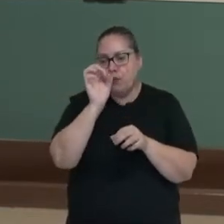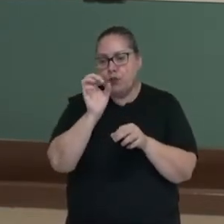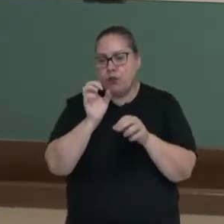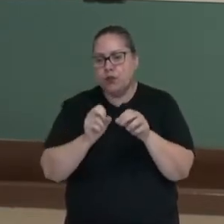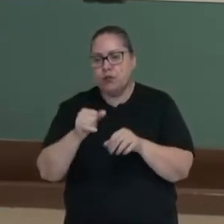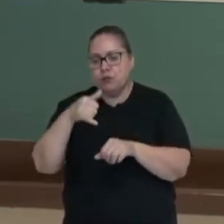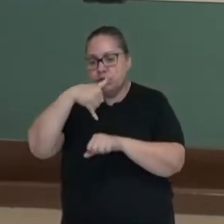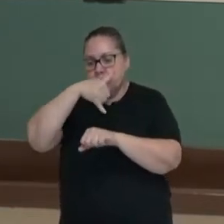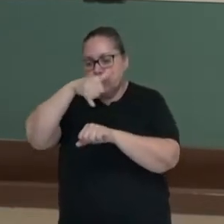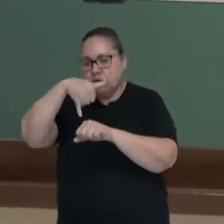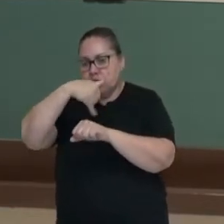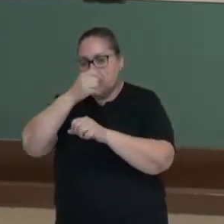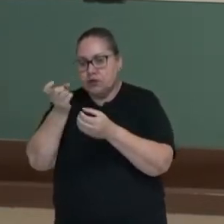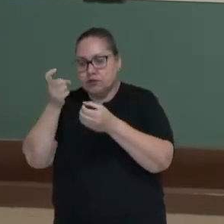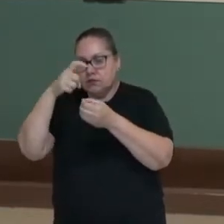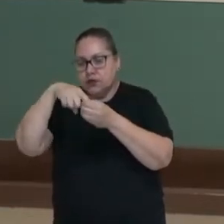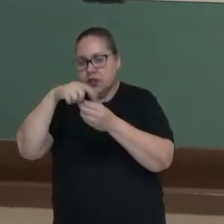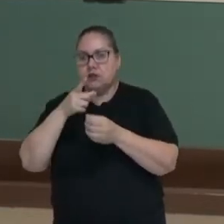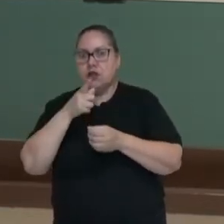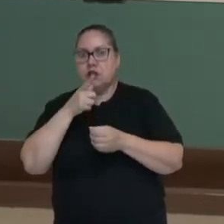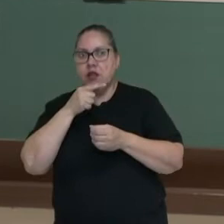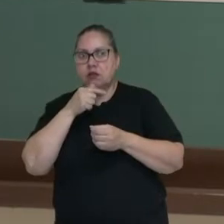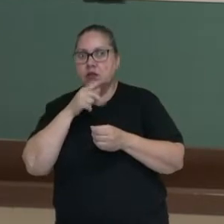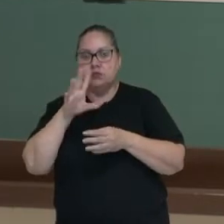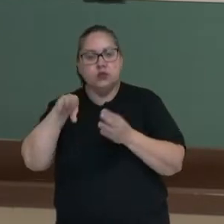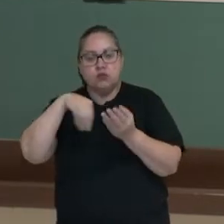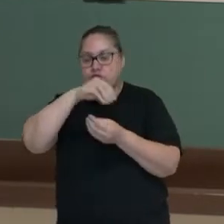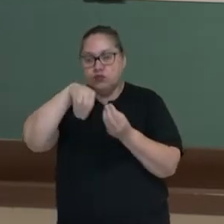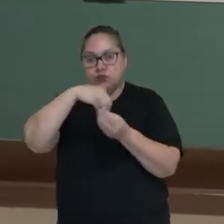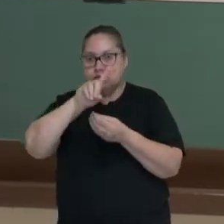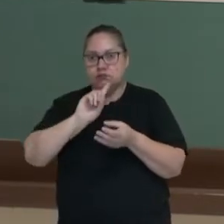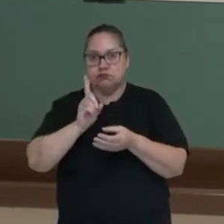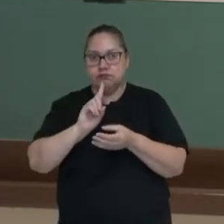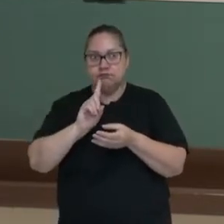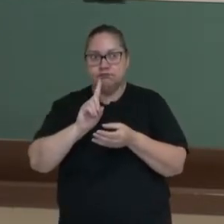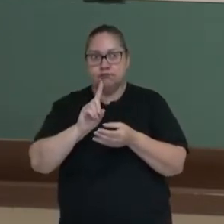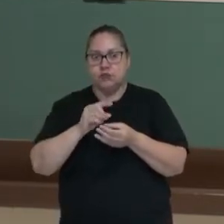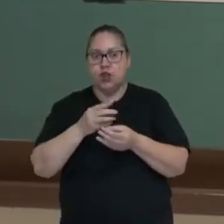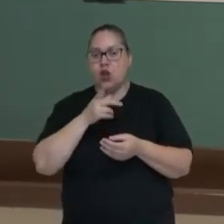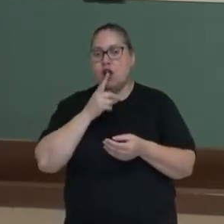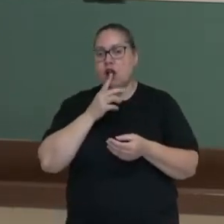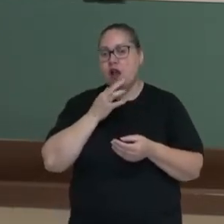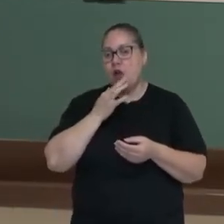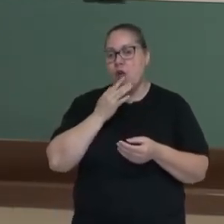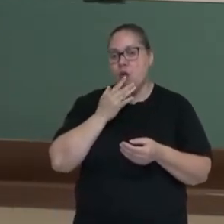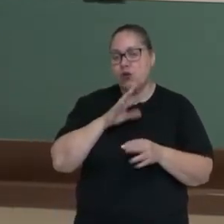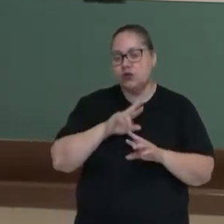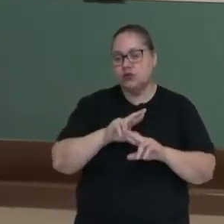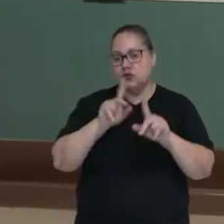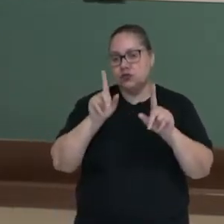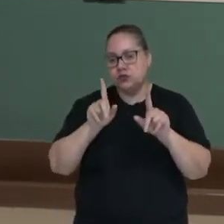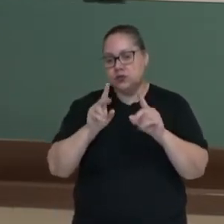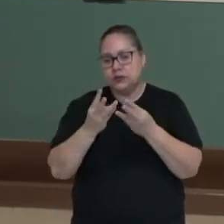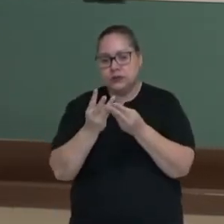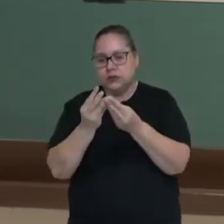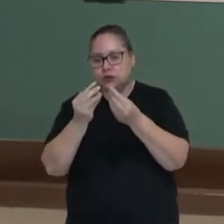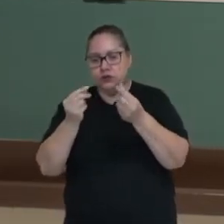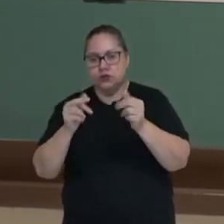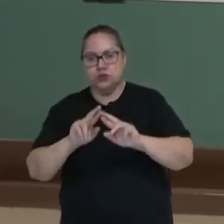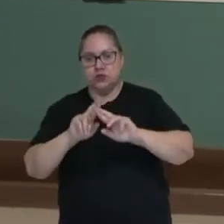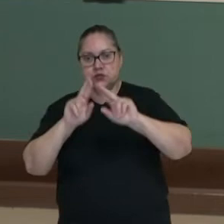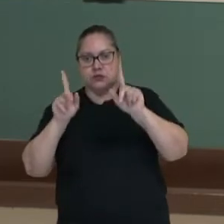de óleo dentro dessa água. Não estão se misturando. Tem uma cor diferente, uma textura